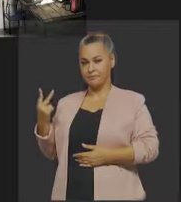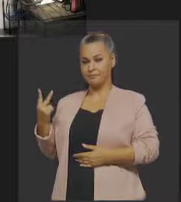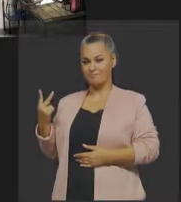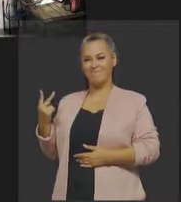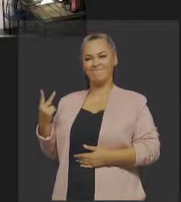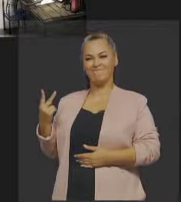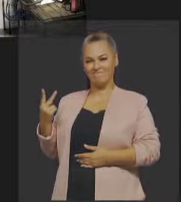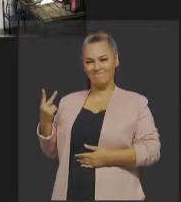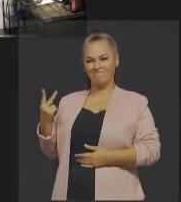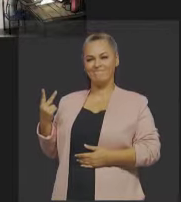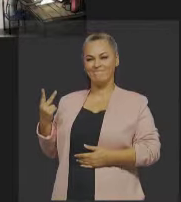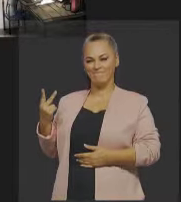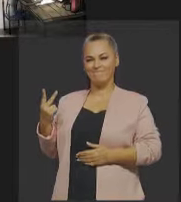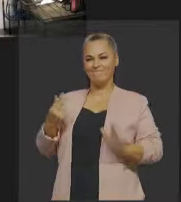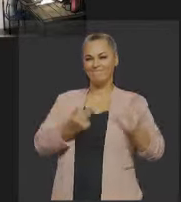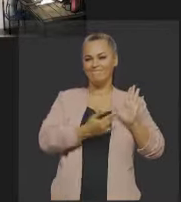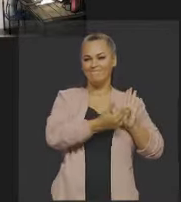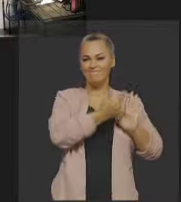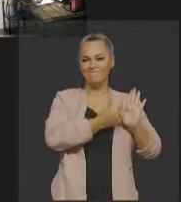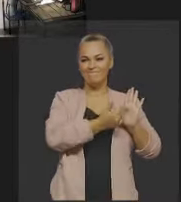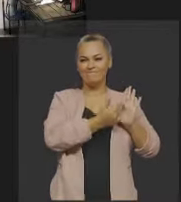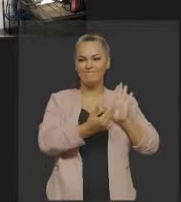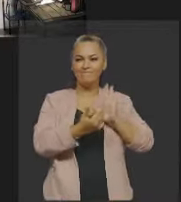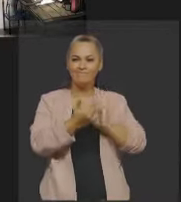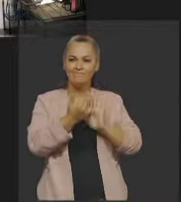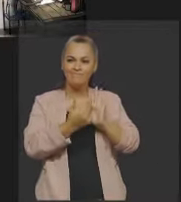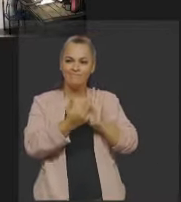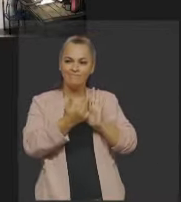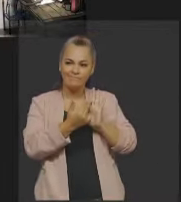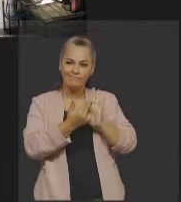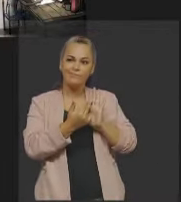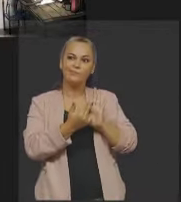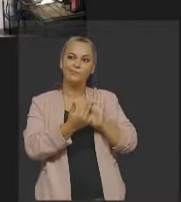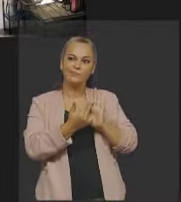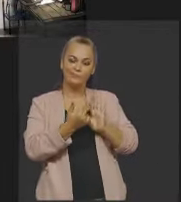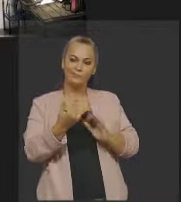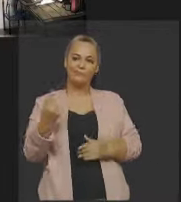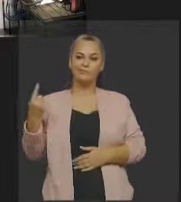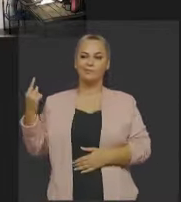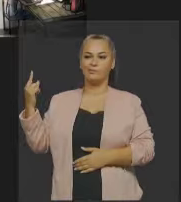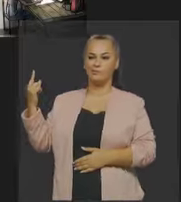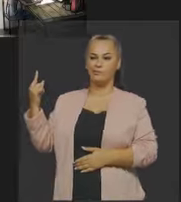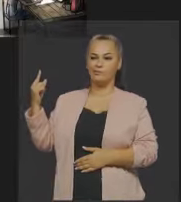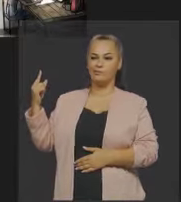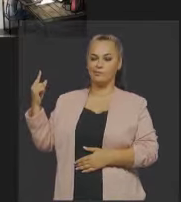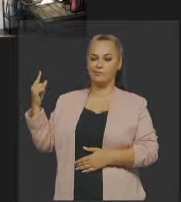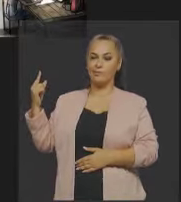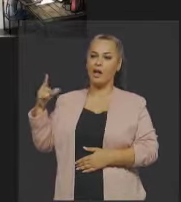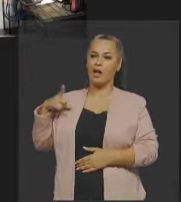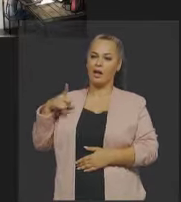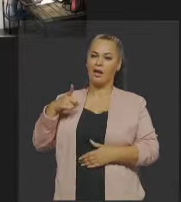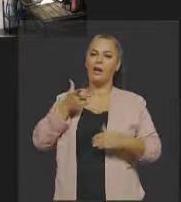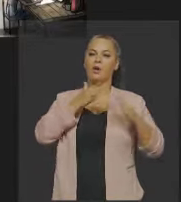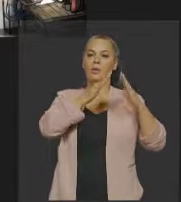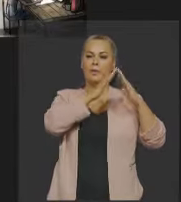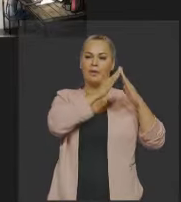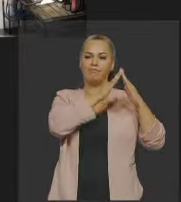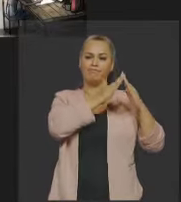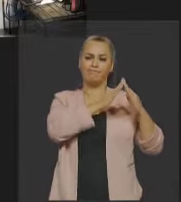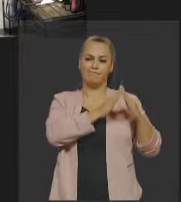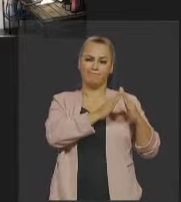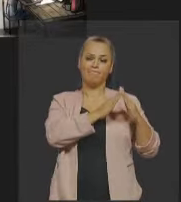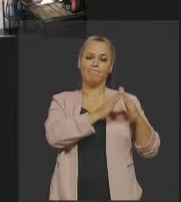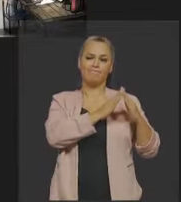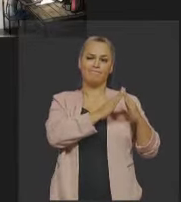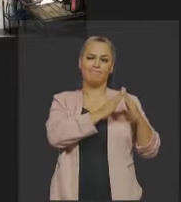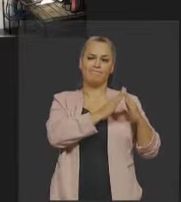charges que tem aqui, dois desenhos. A primeira está justamente a ideia, né, de uma casa extremamente popular, pobre,